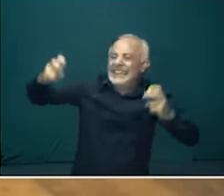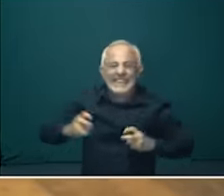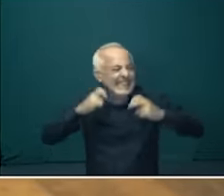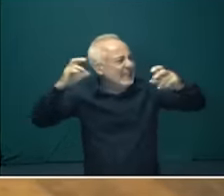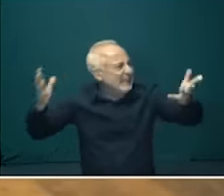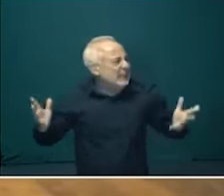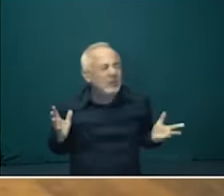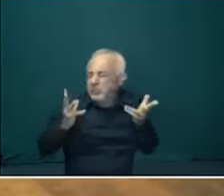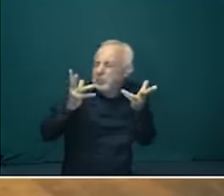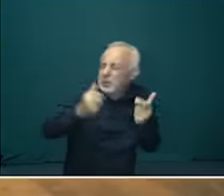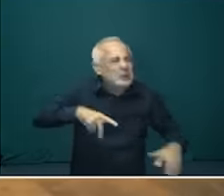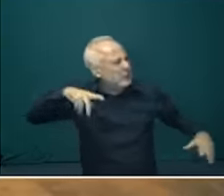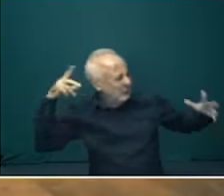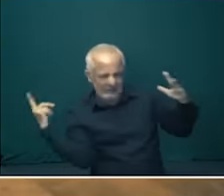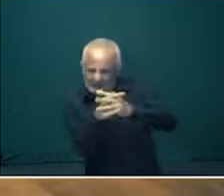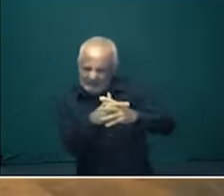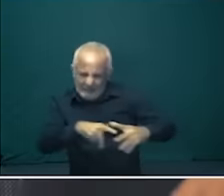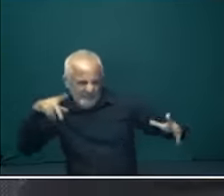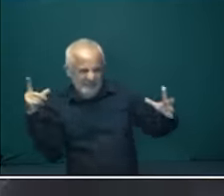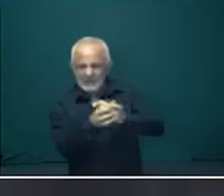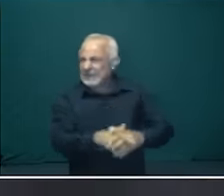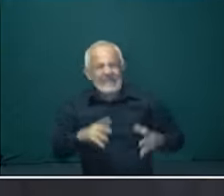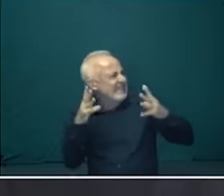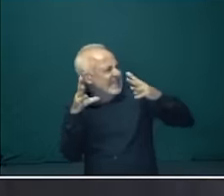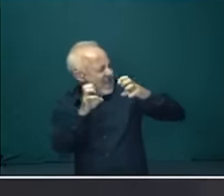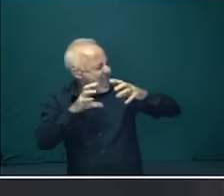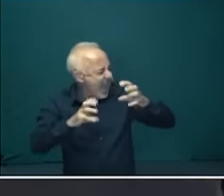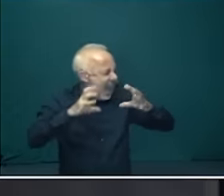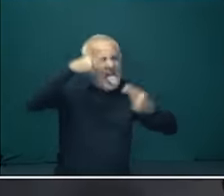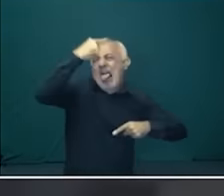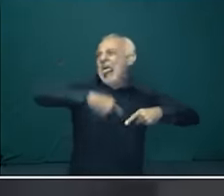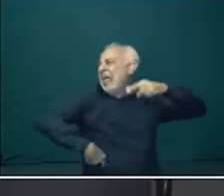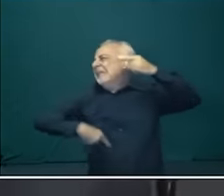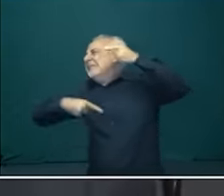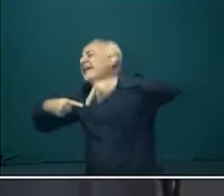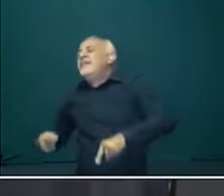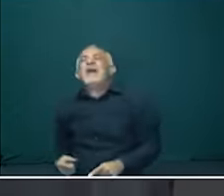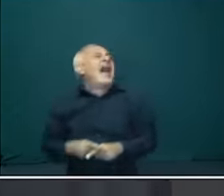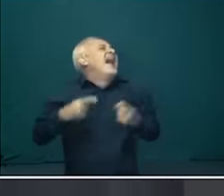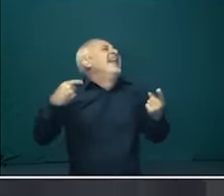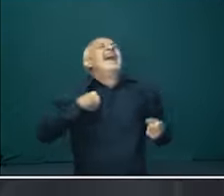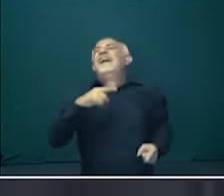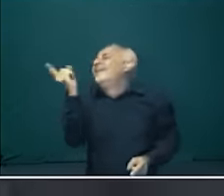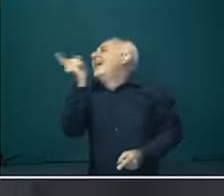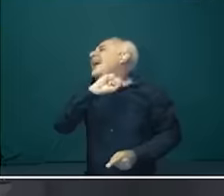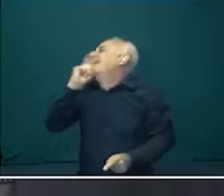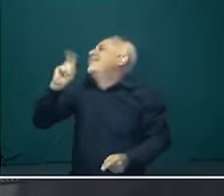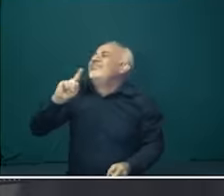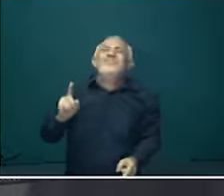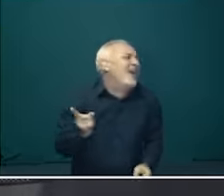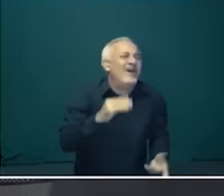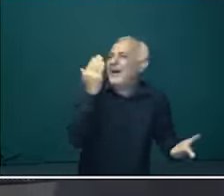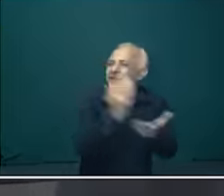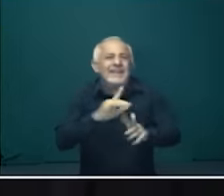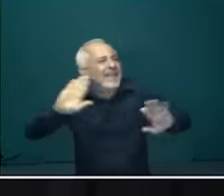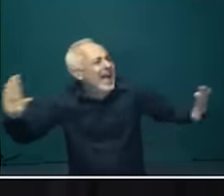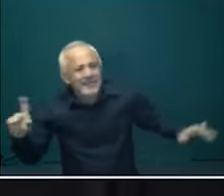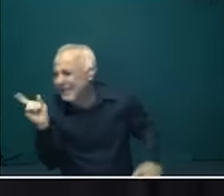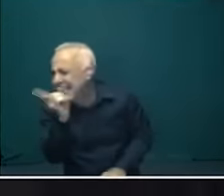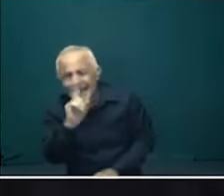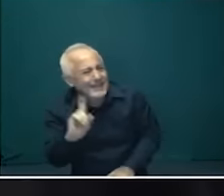alterada, teve tudo que tem em uma discussão. Mas eu não